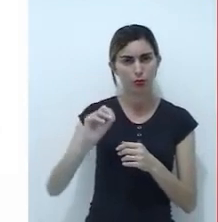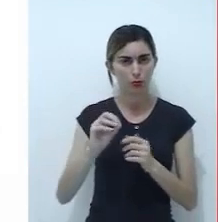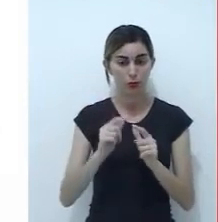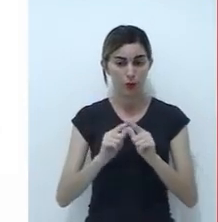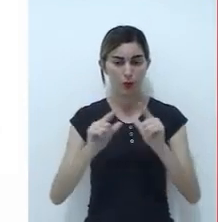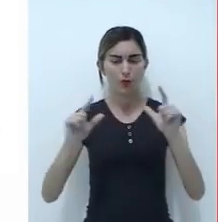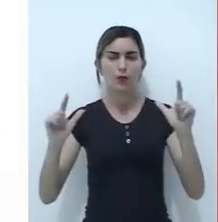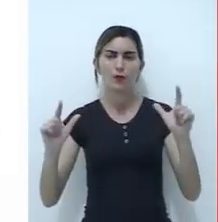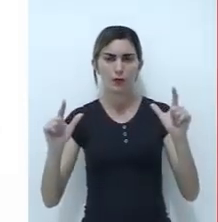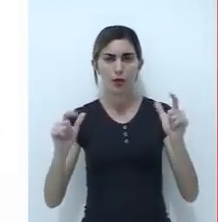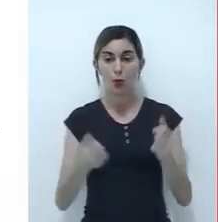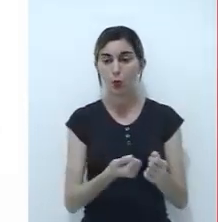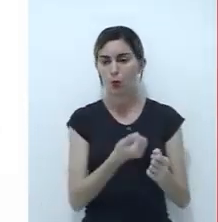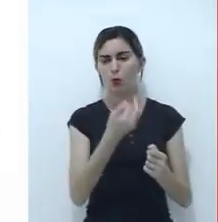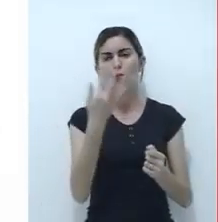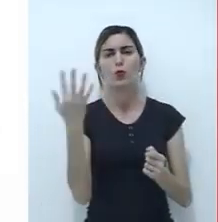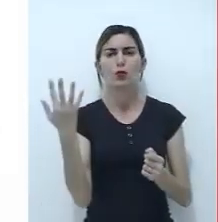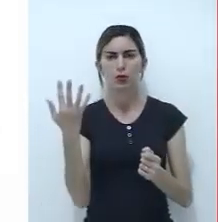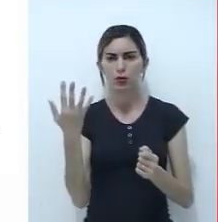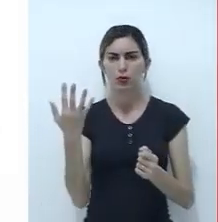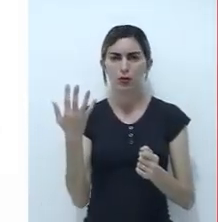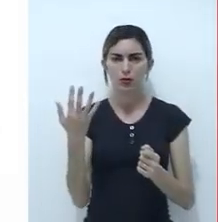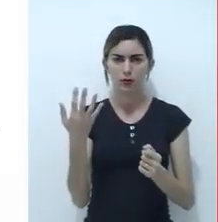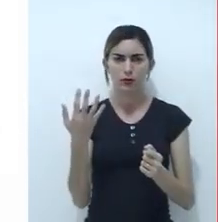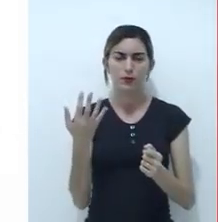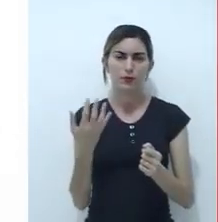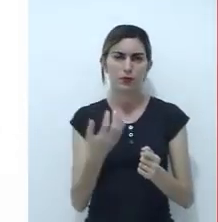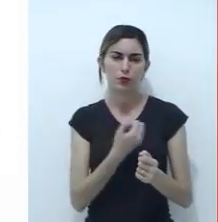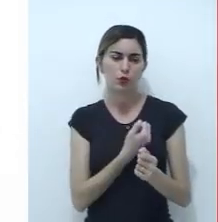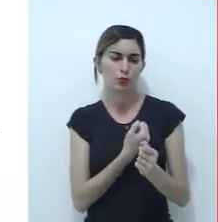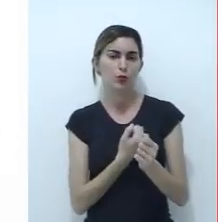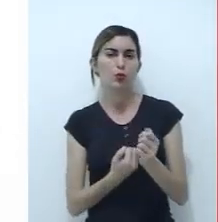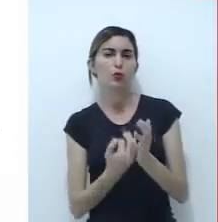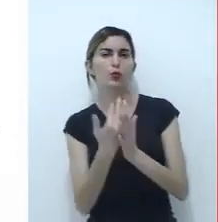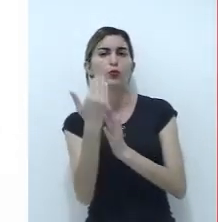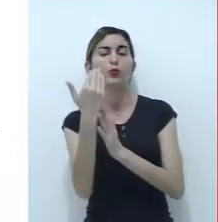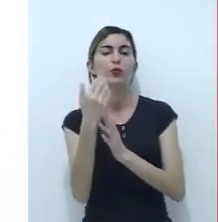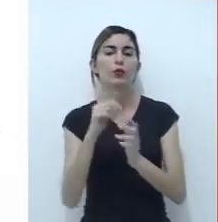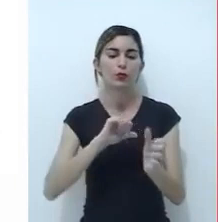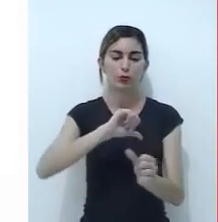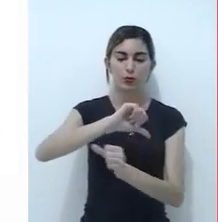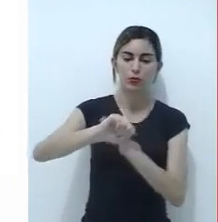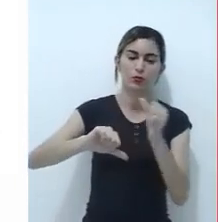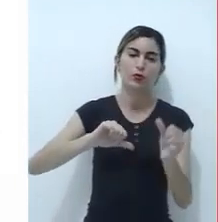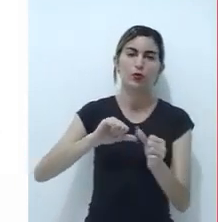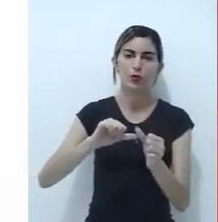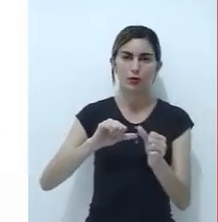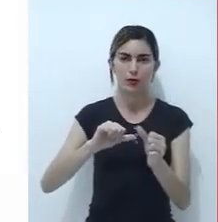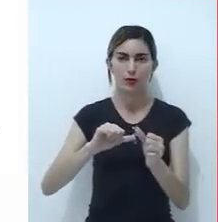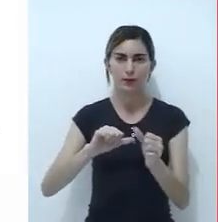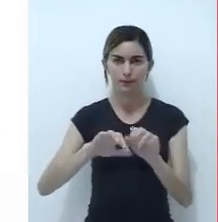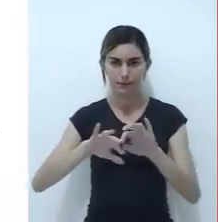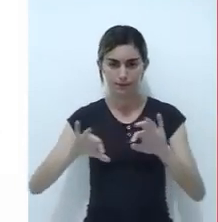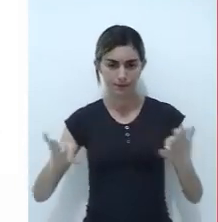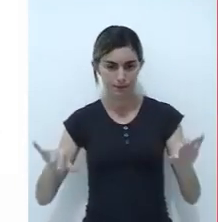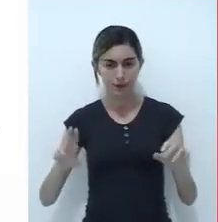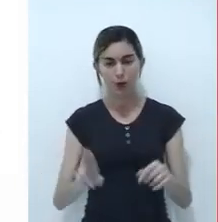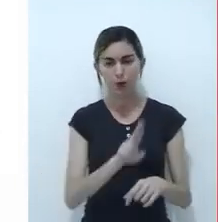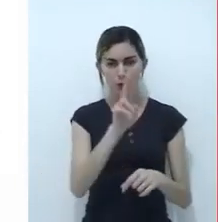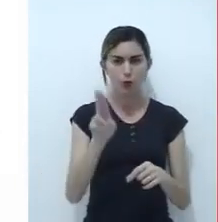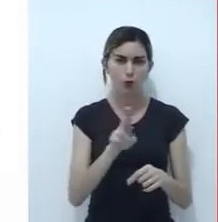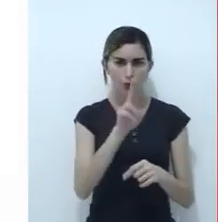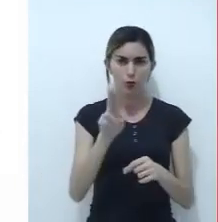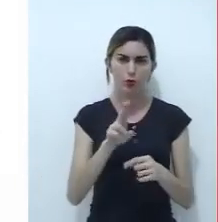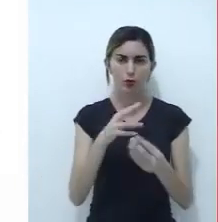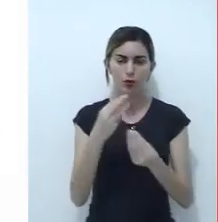tiver a maior quantidade, o maior índice. Depois, trocar os índices de lados e